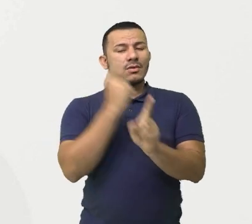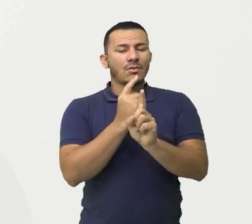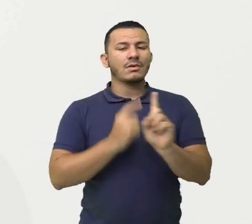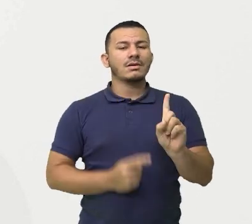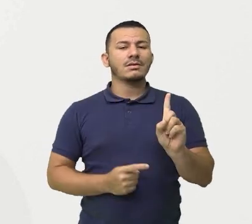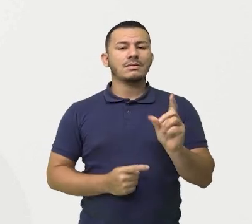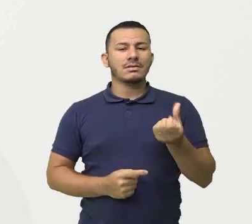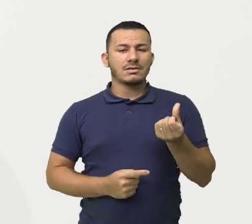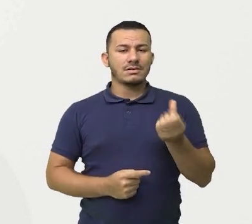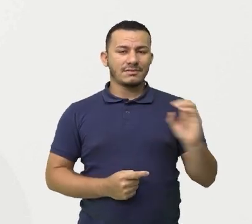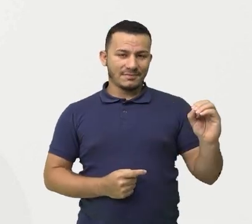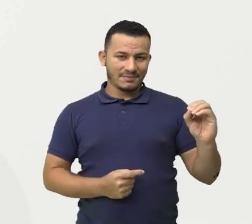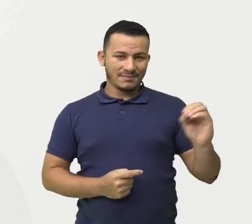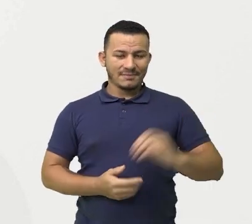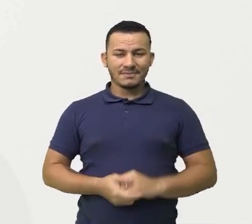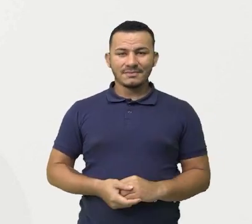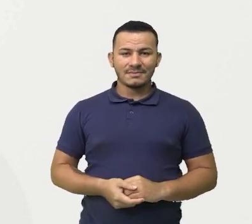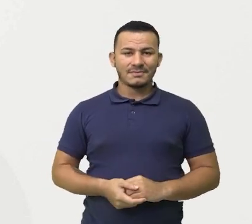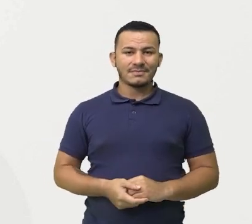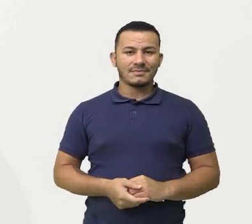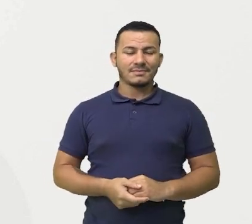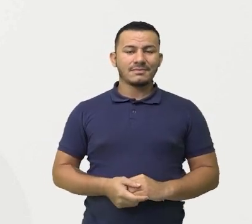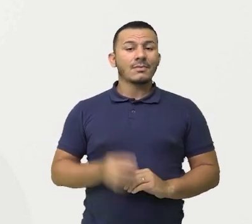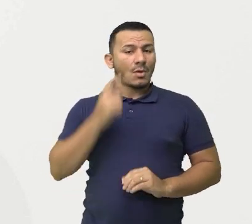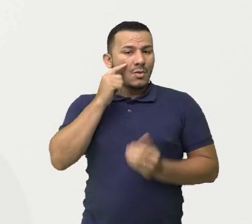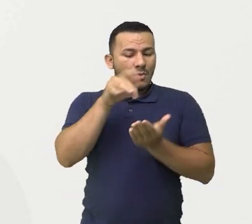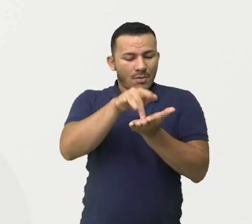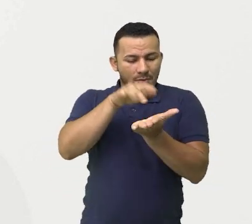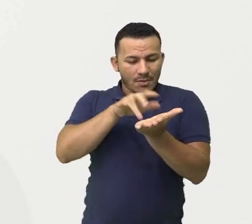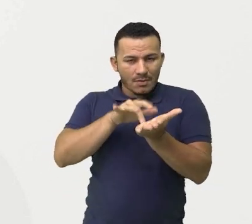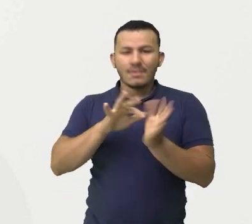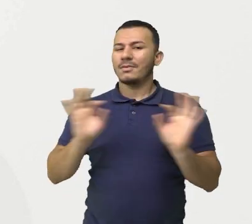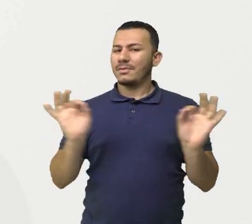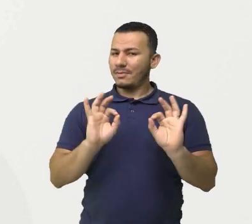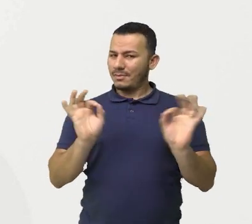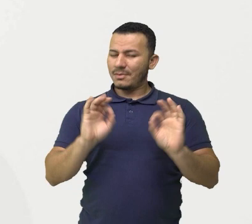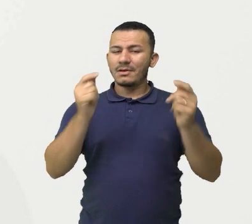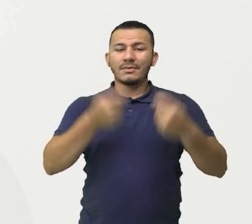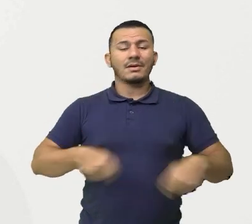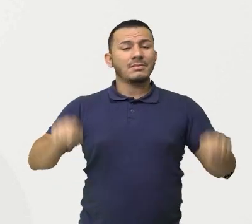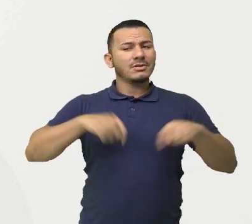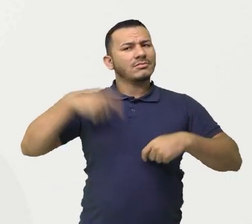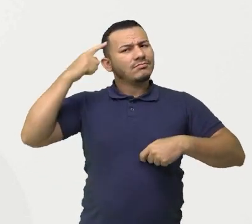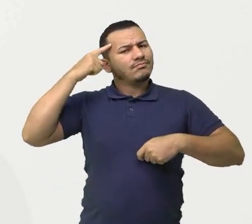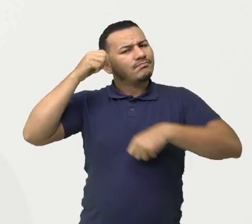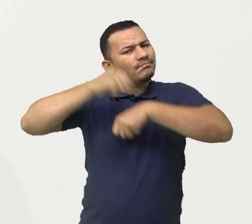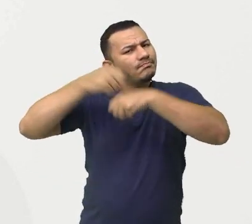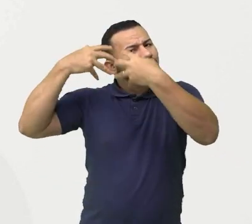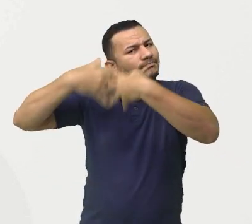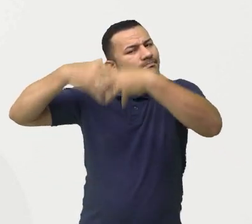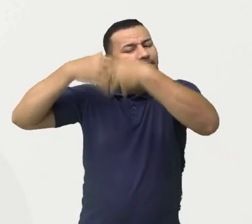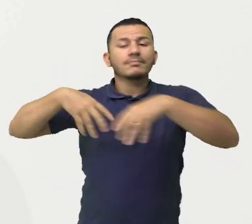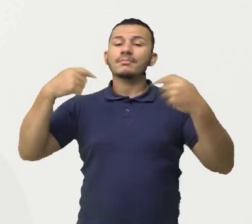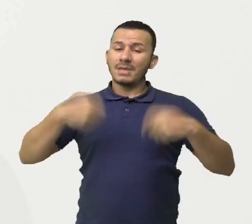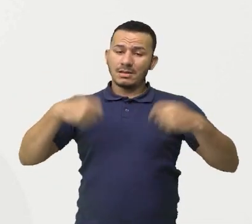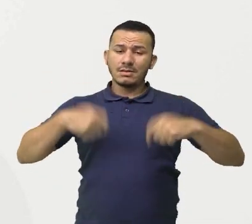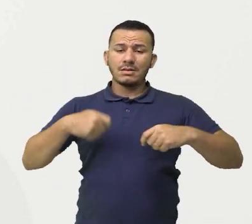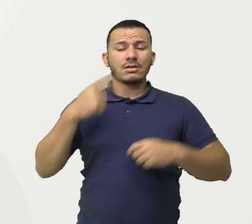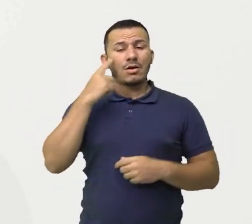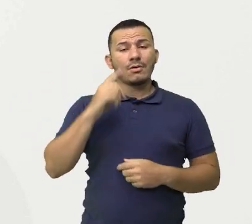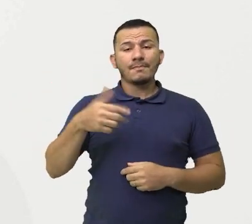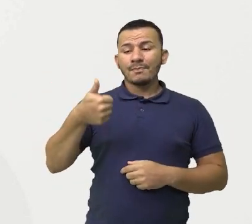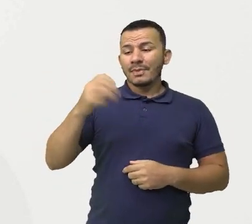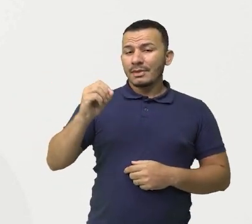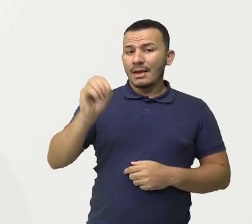dos 800 é 160. Mas não é para usar o cálculo, não é fazer conta, tá bom? Pensar assim, ó, 10% equivale a